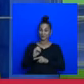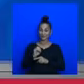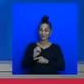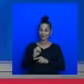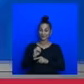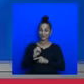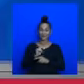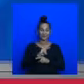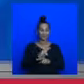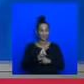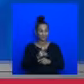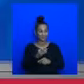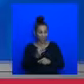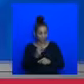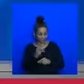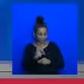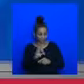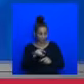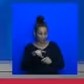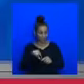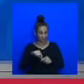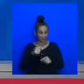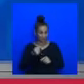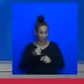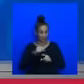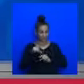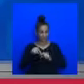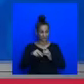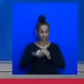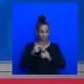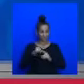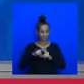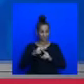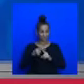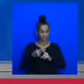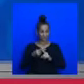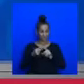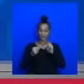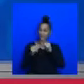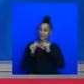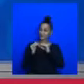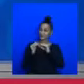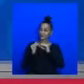e 20. Auditoras, confirmam as 6 dezenas sorteadas no segundo sorteio da dupla